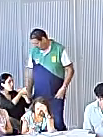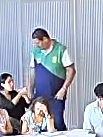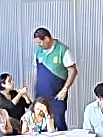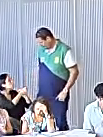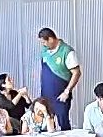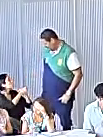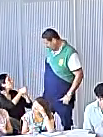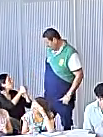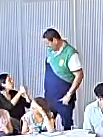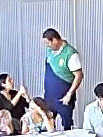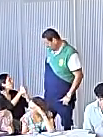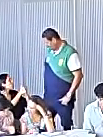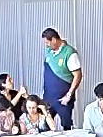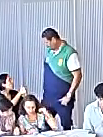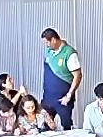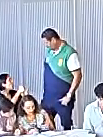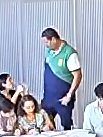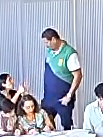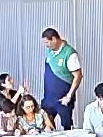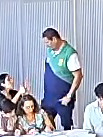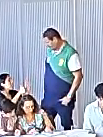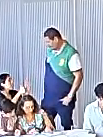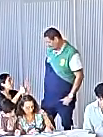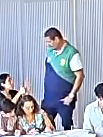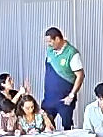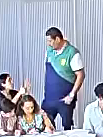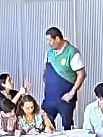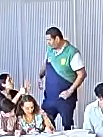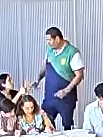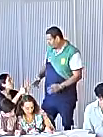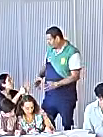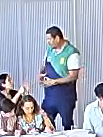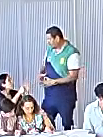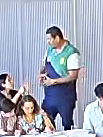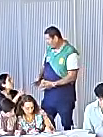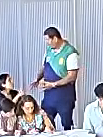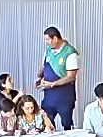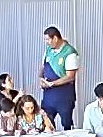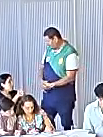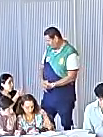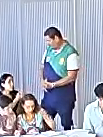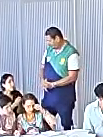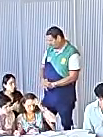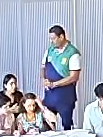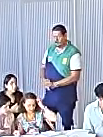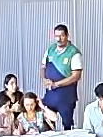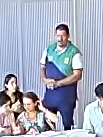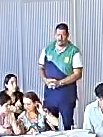próximo falta é carinho vontade de fazer e quando a gente